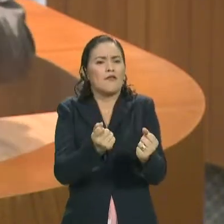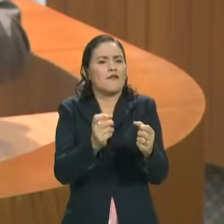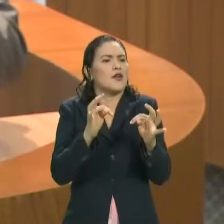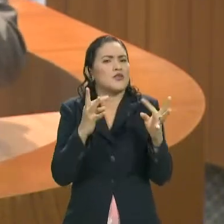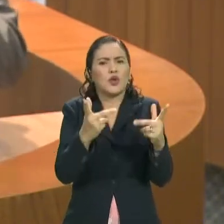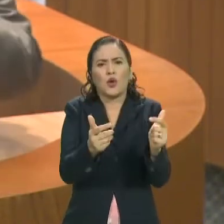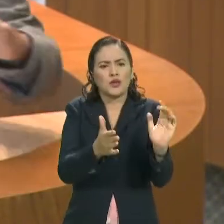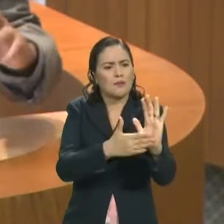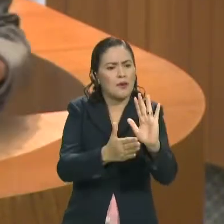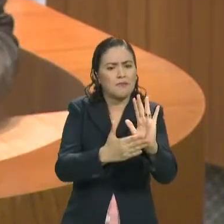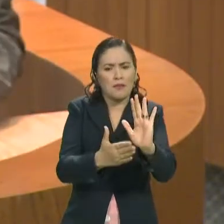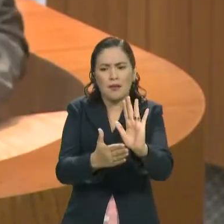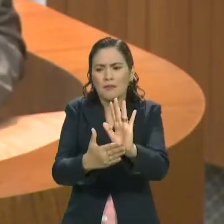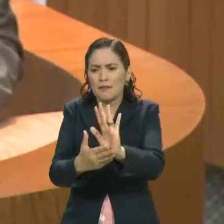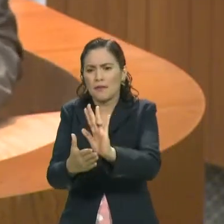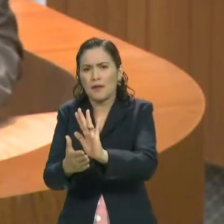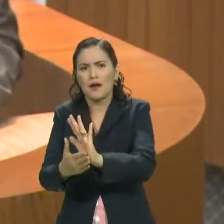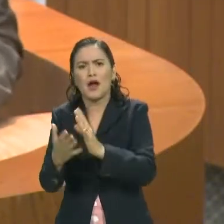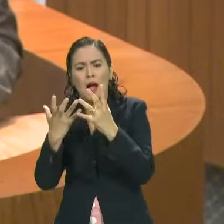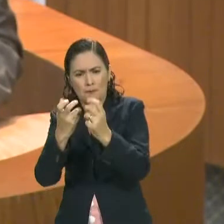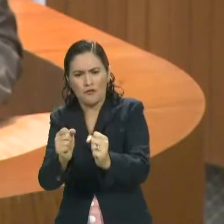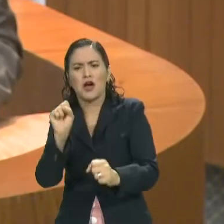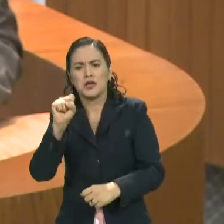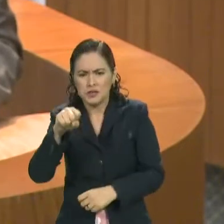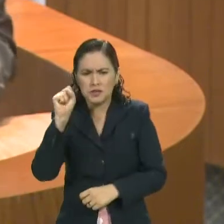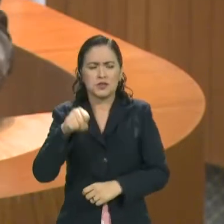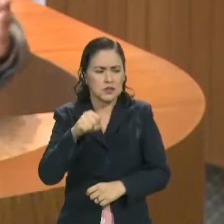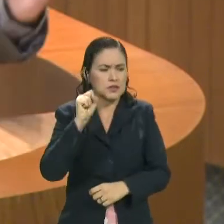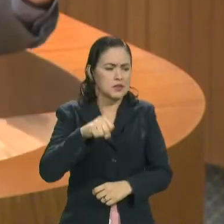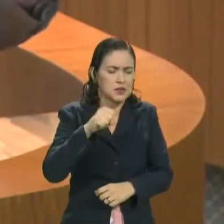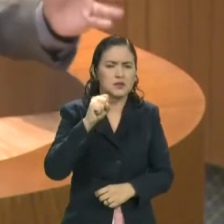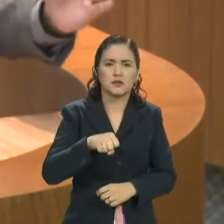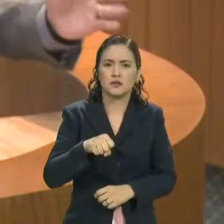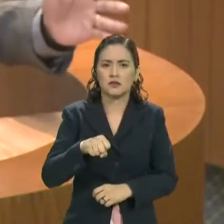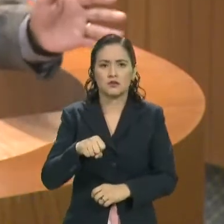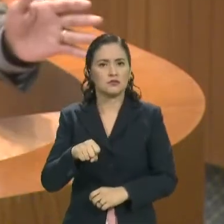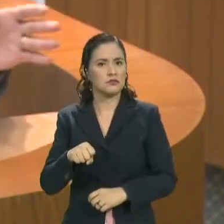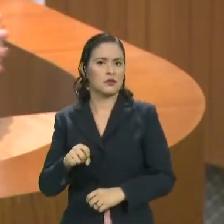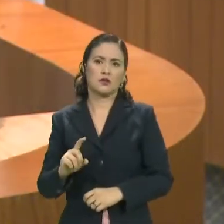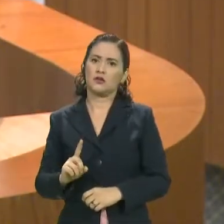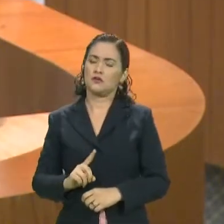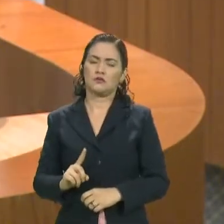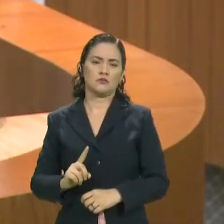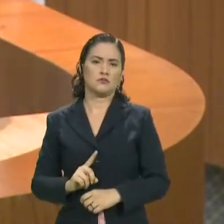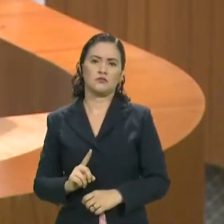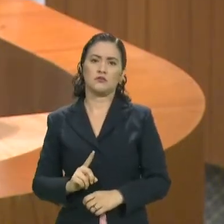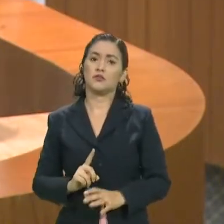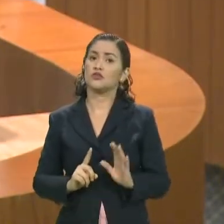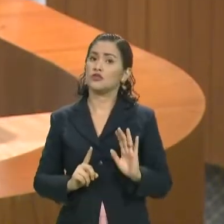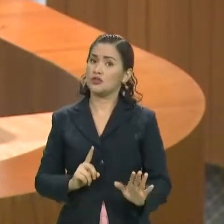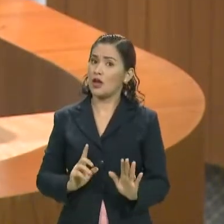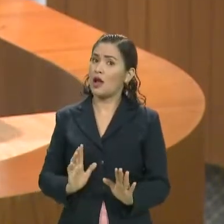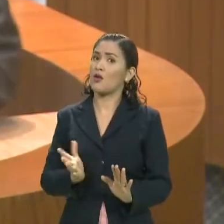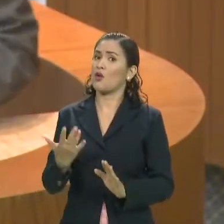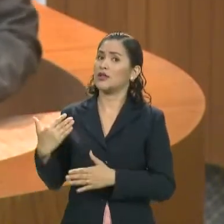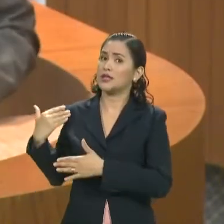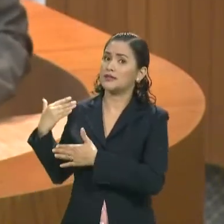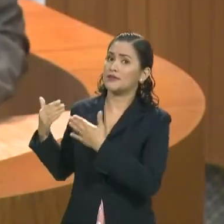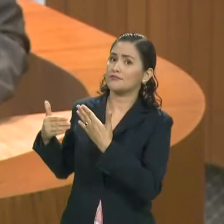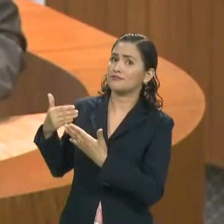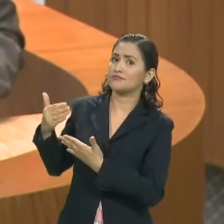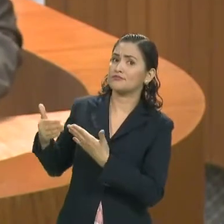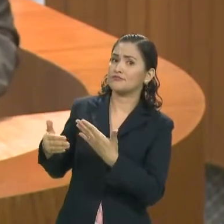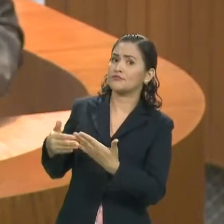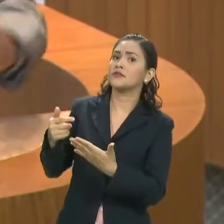matérias do governo, como tem sido feito ao longo desses anos